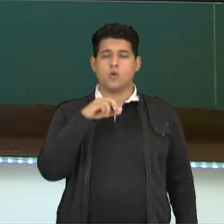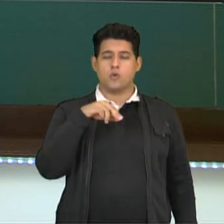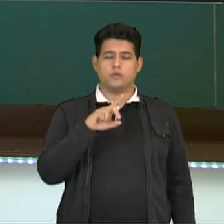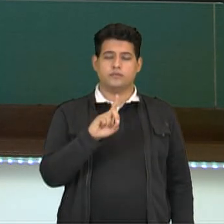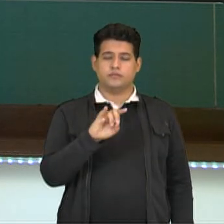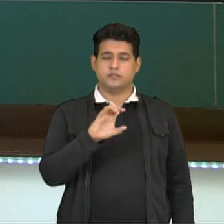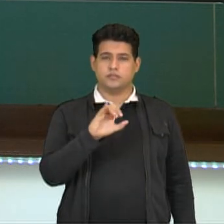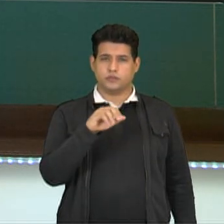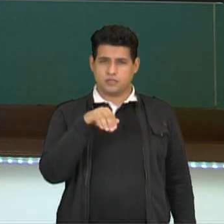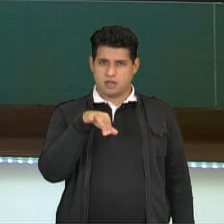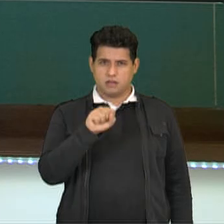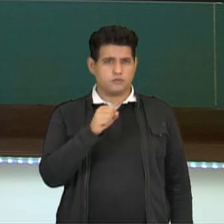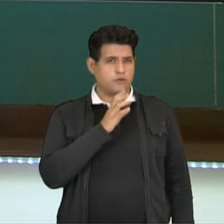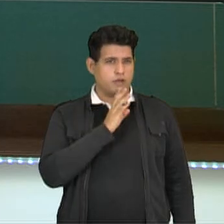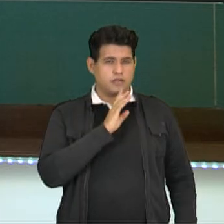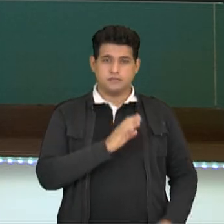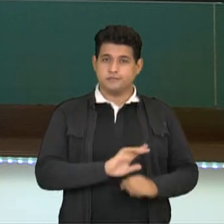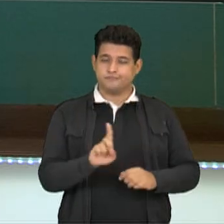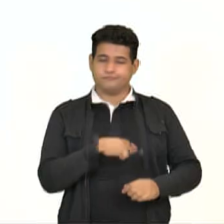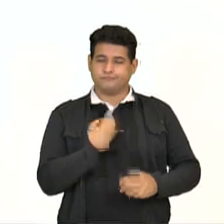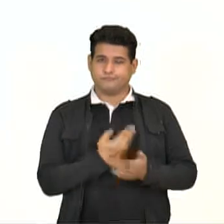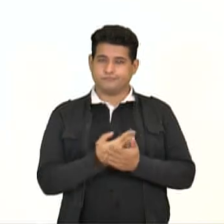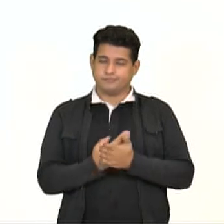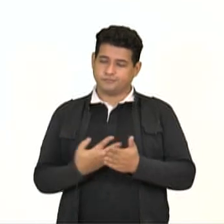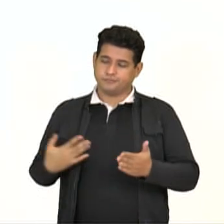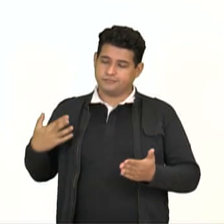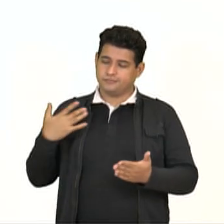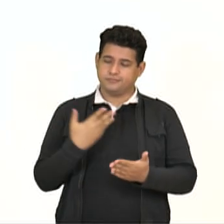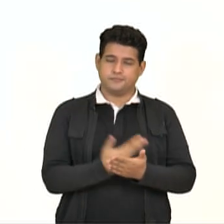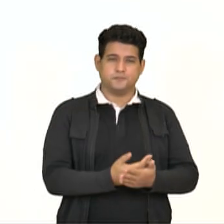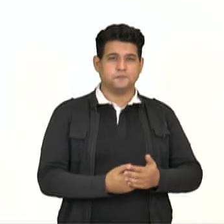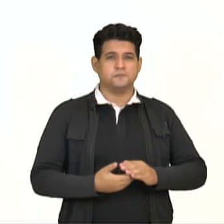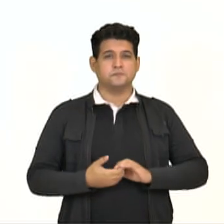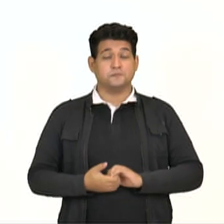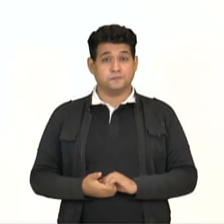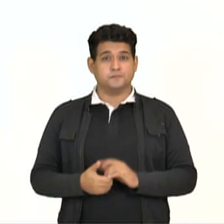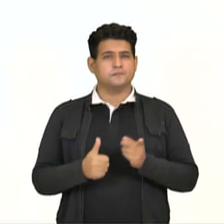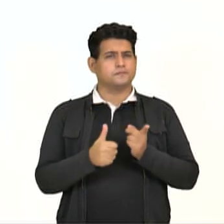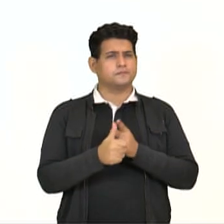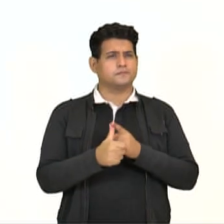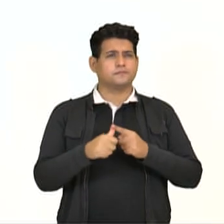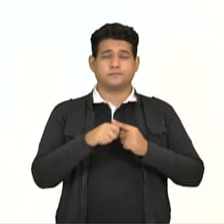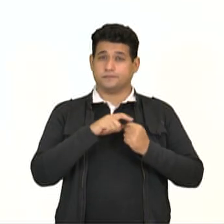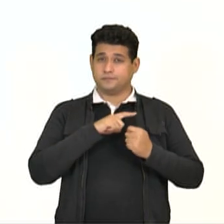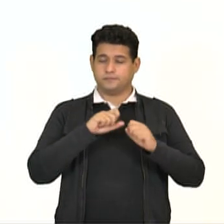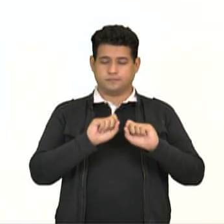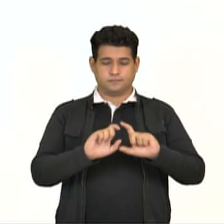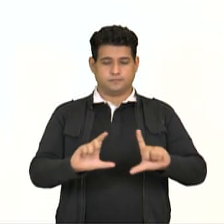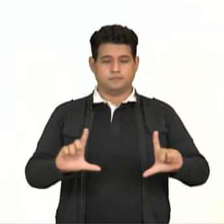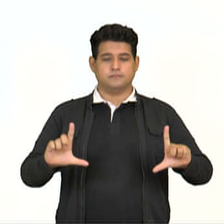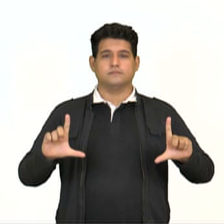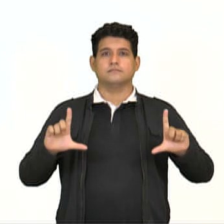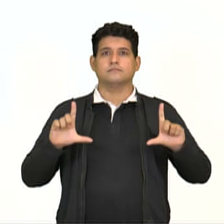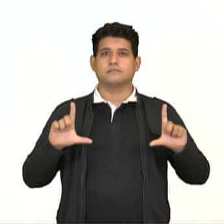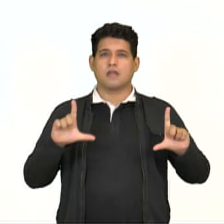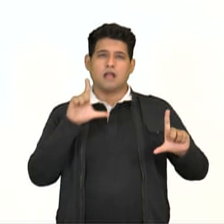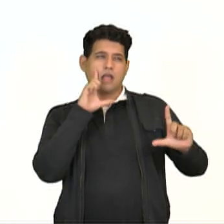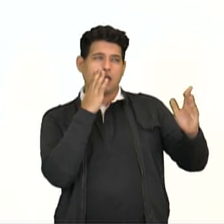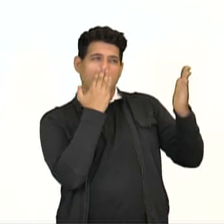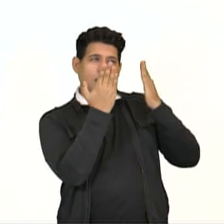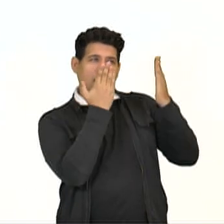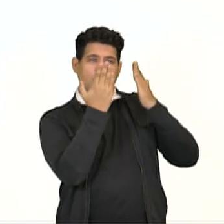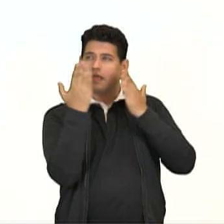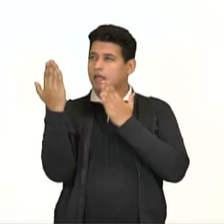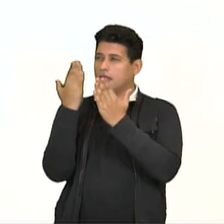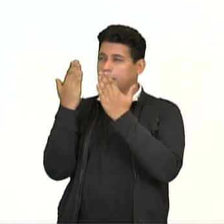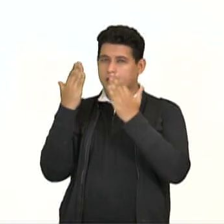é isso que nós vamos estudar aí durante essa aula. Temos primeiro aqui uma imagem, tá? Para você analisar junto